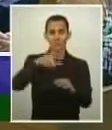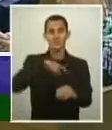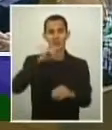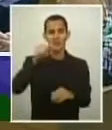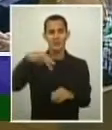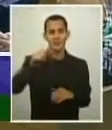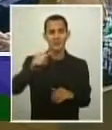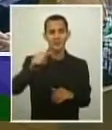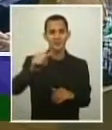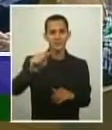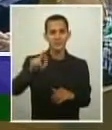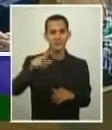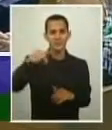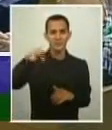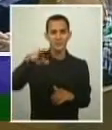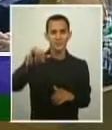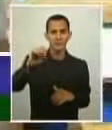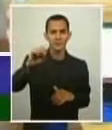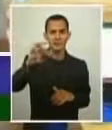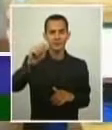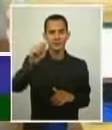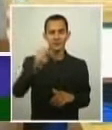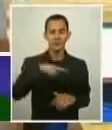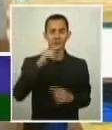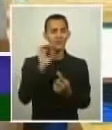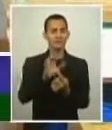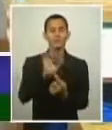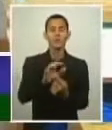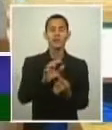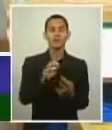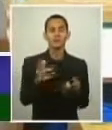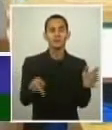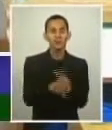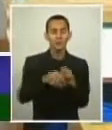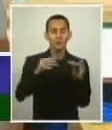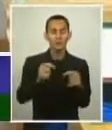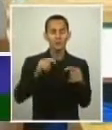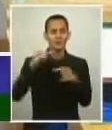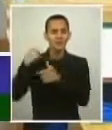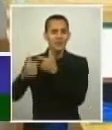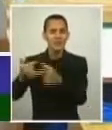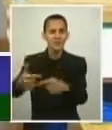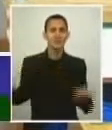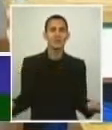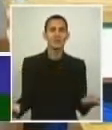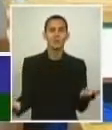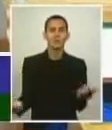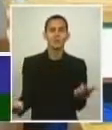anarquistas era muito importante a influência de toda uma tradição